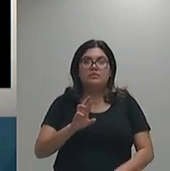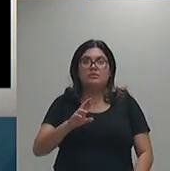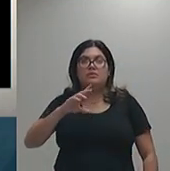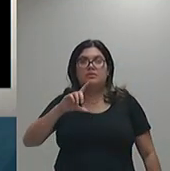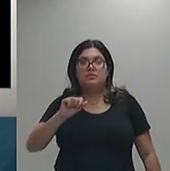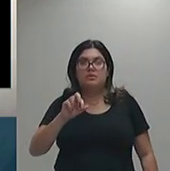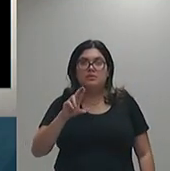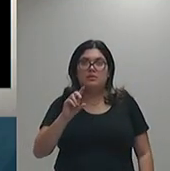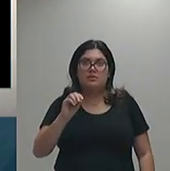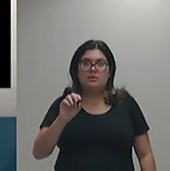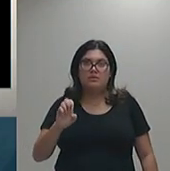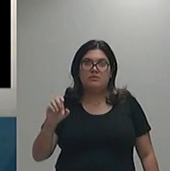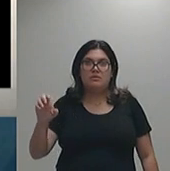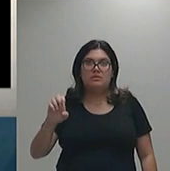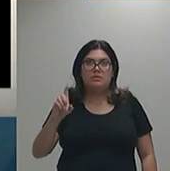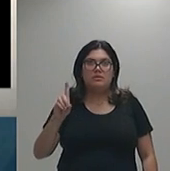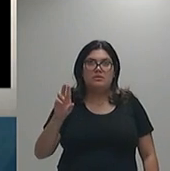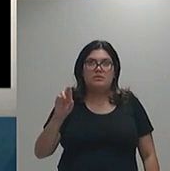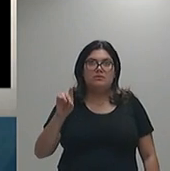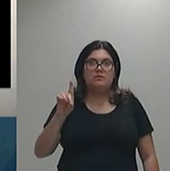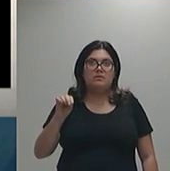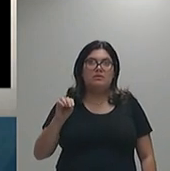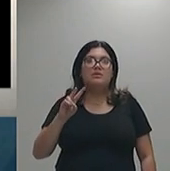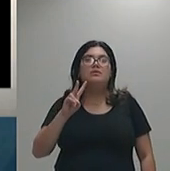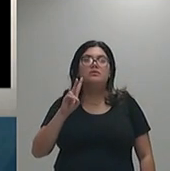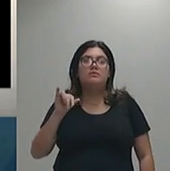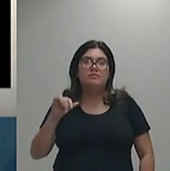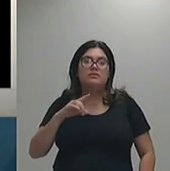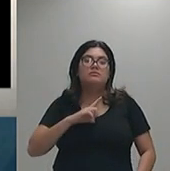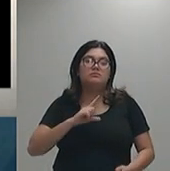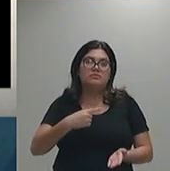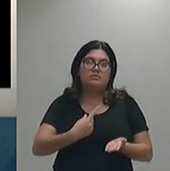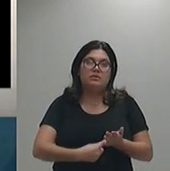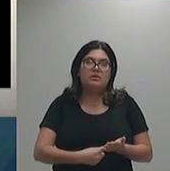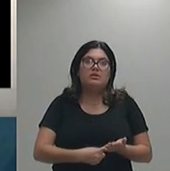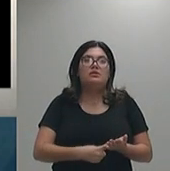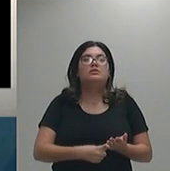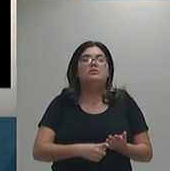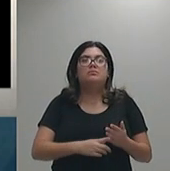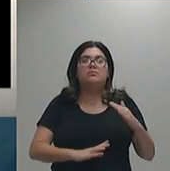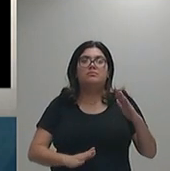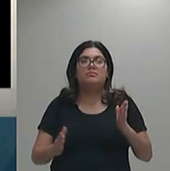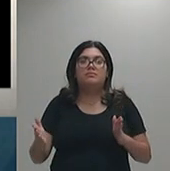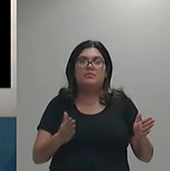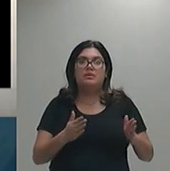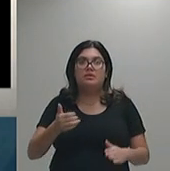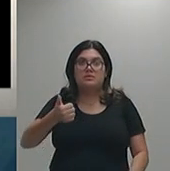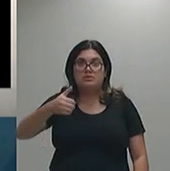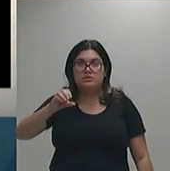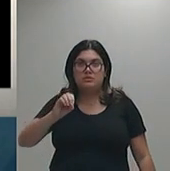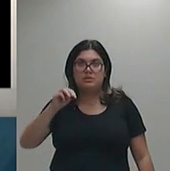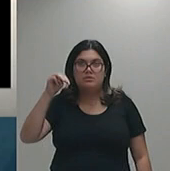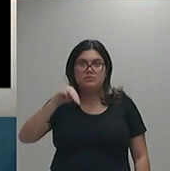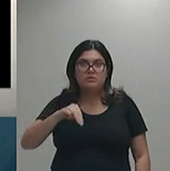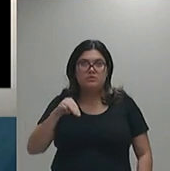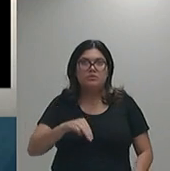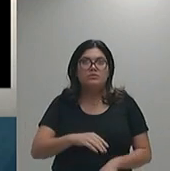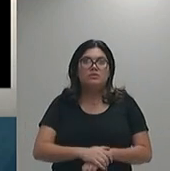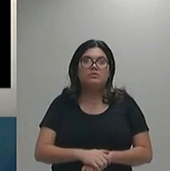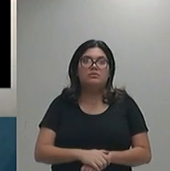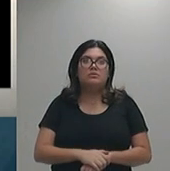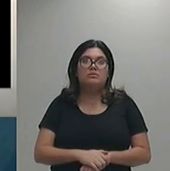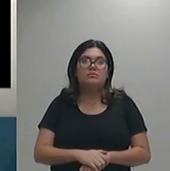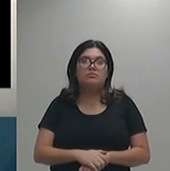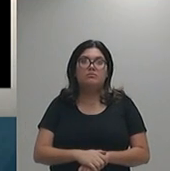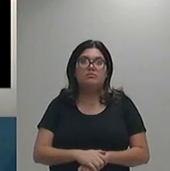então que terá pelo pelo suscitante e JS pelo prazo de dez minutos tem a presente stor submetendo nos